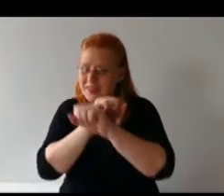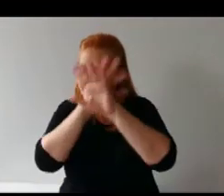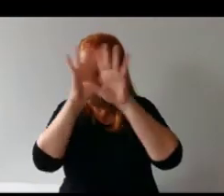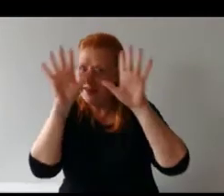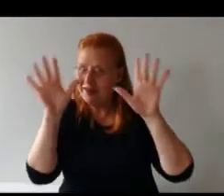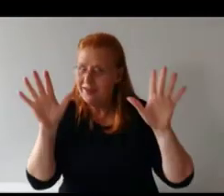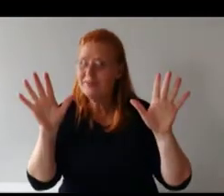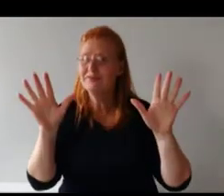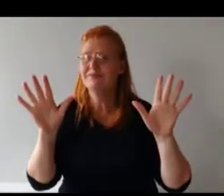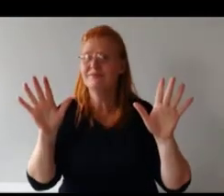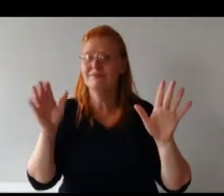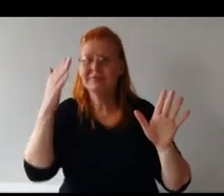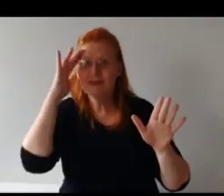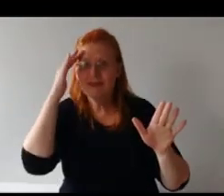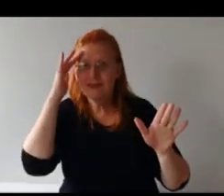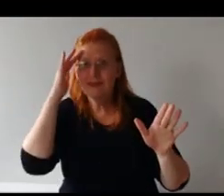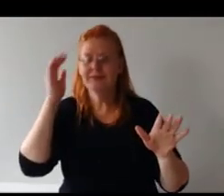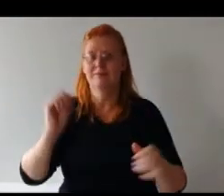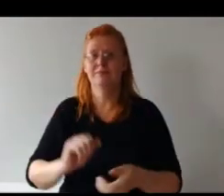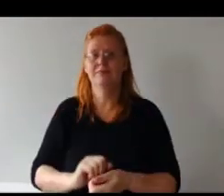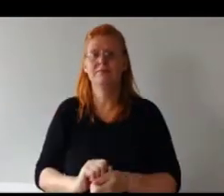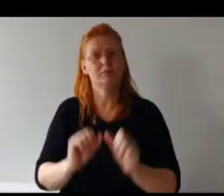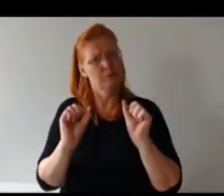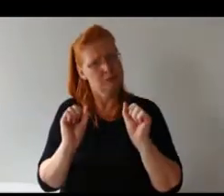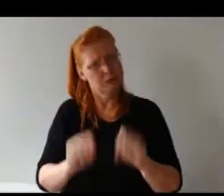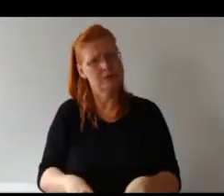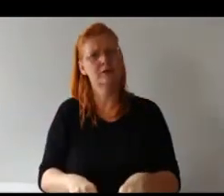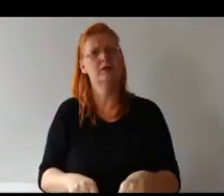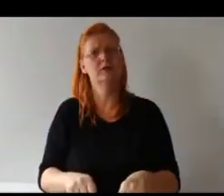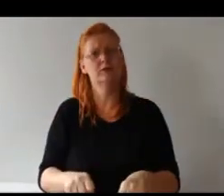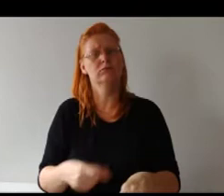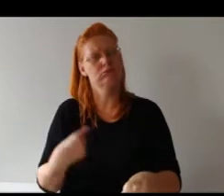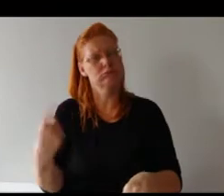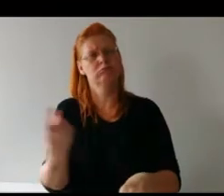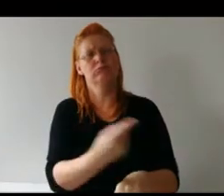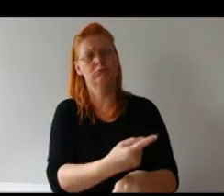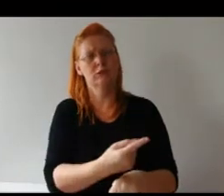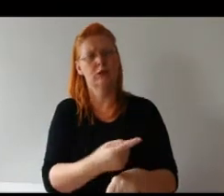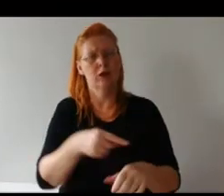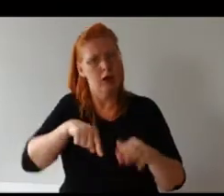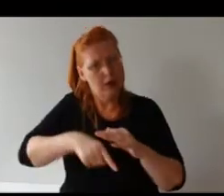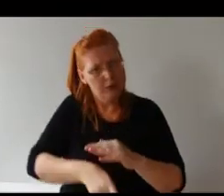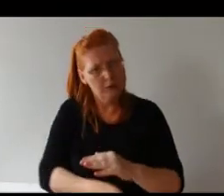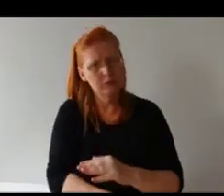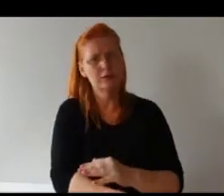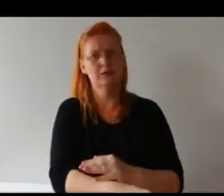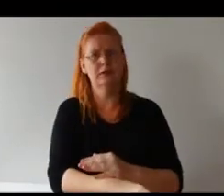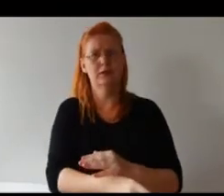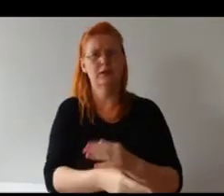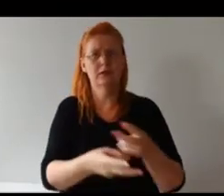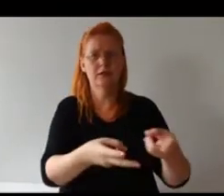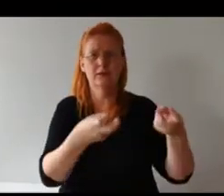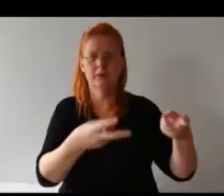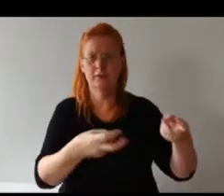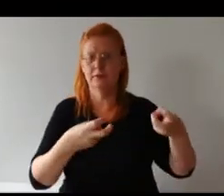entendido alguma coisa e que se for possível, a gente possa adentrar mais no assunto, né?